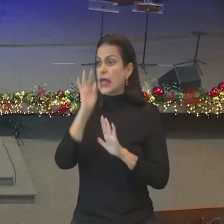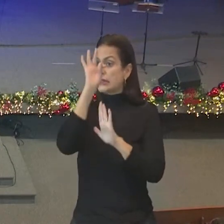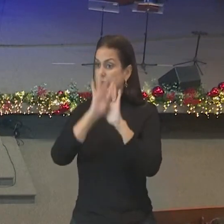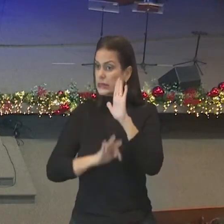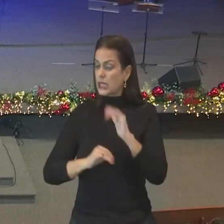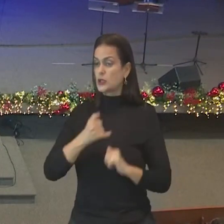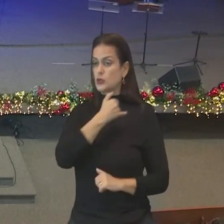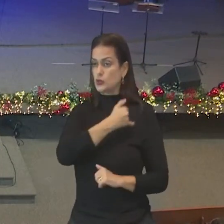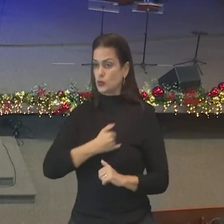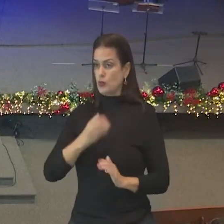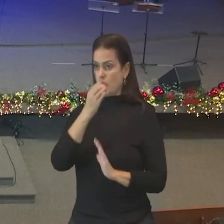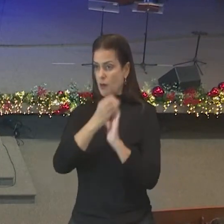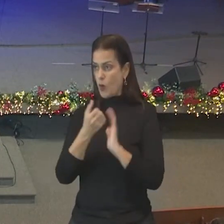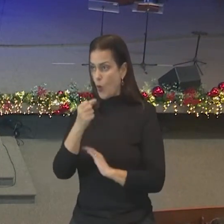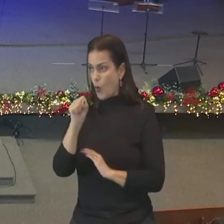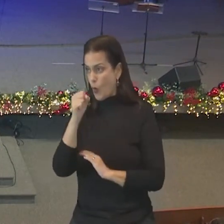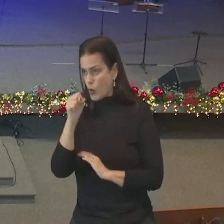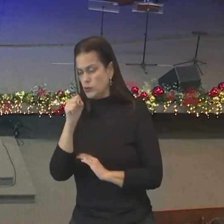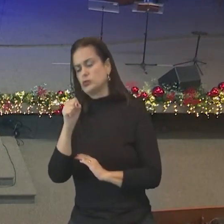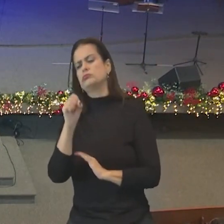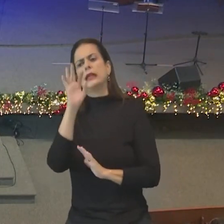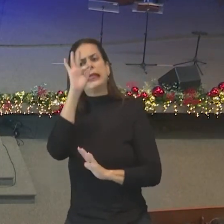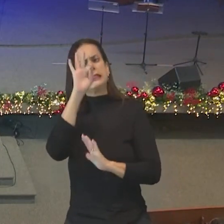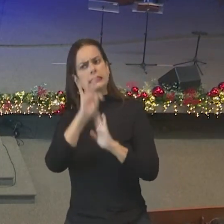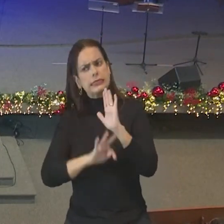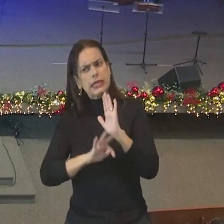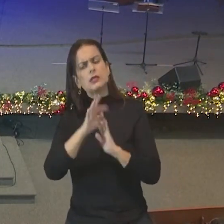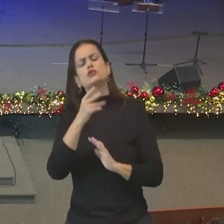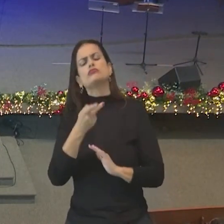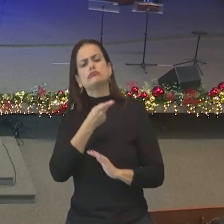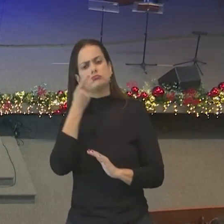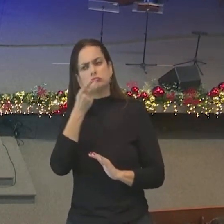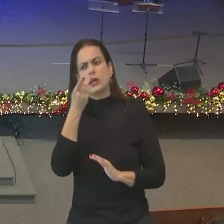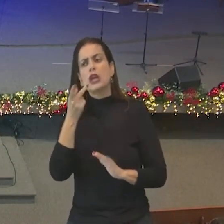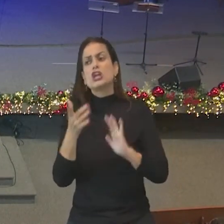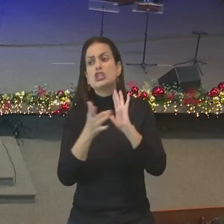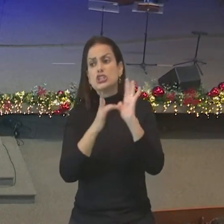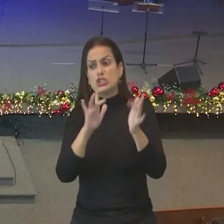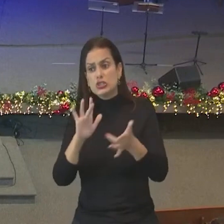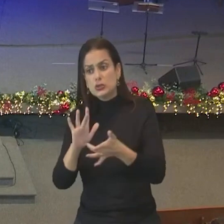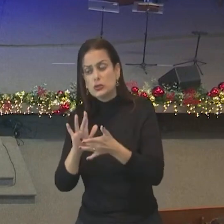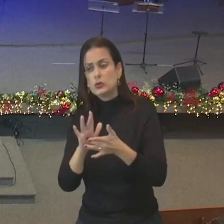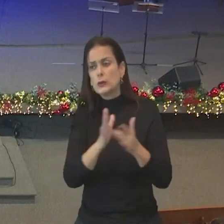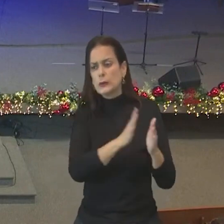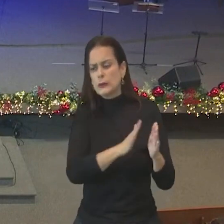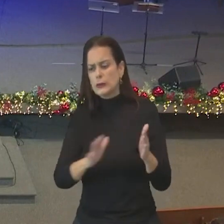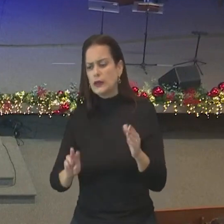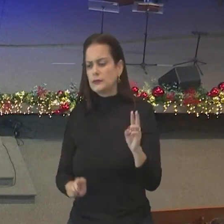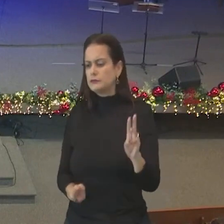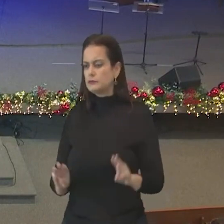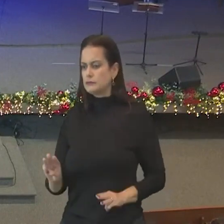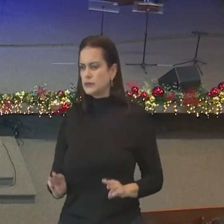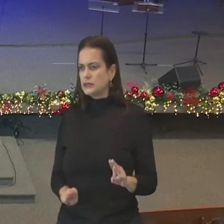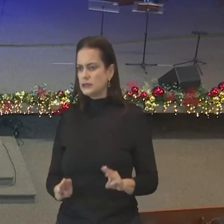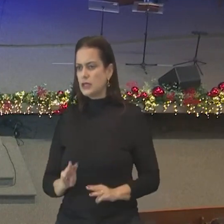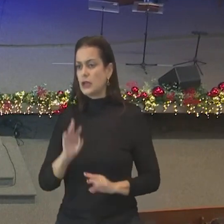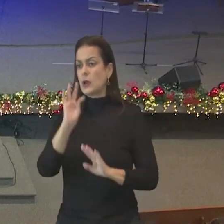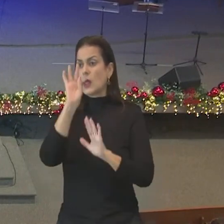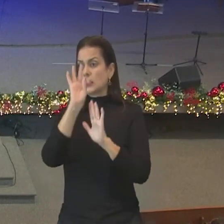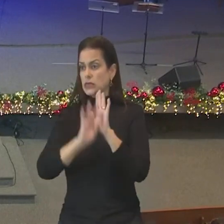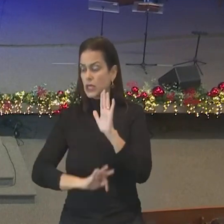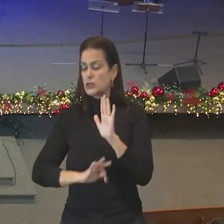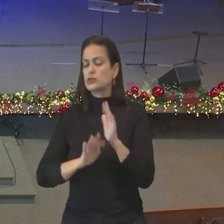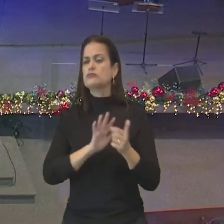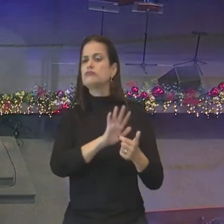João capítulo 8 é um texto tremendo, de uma passagem de Jesus durante o seu ministério, texto este que nos